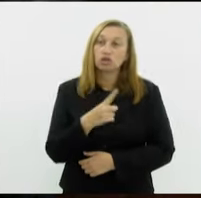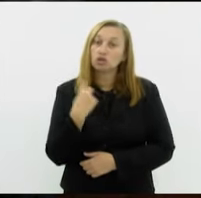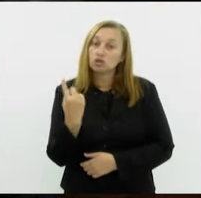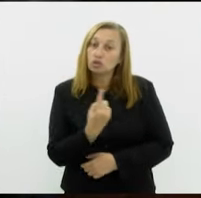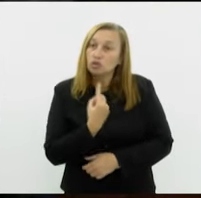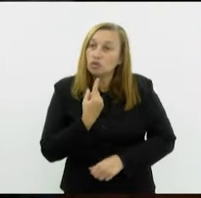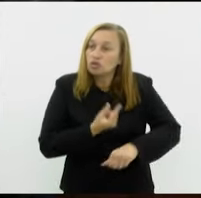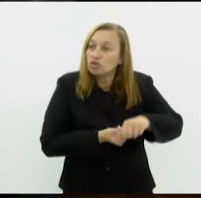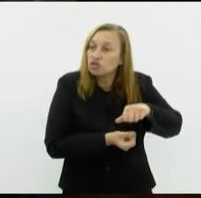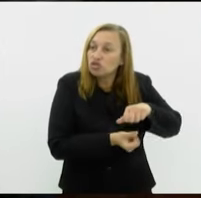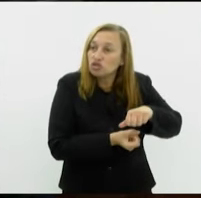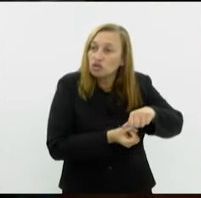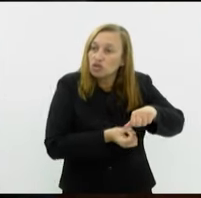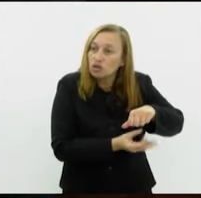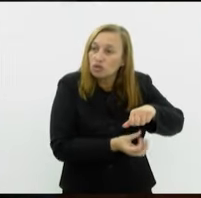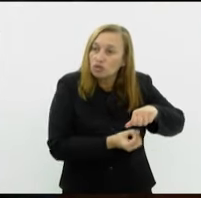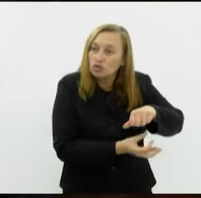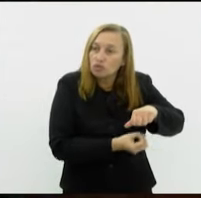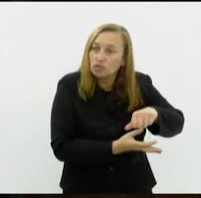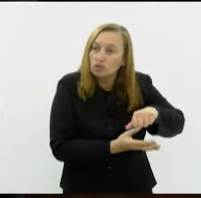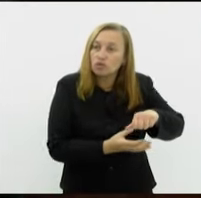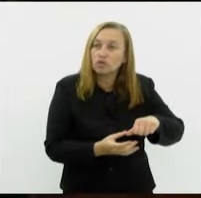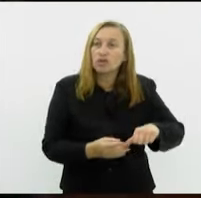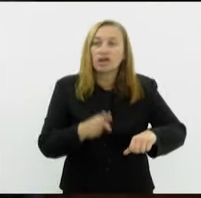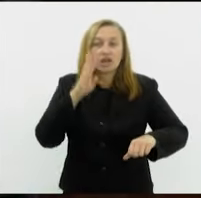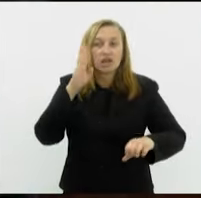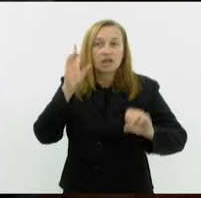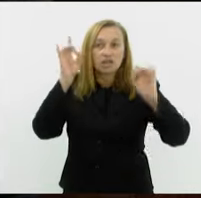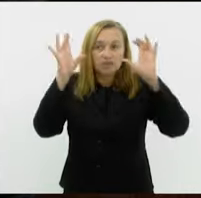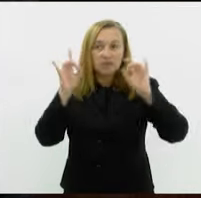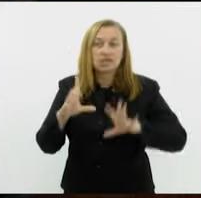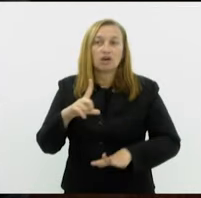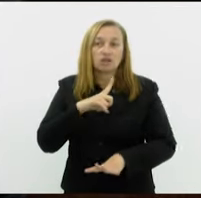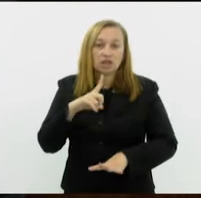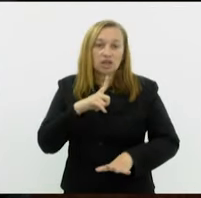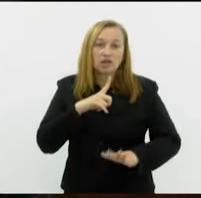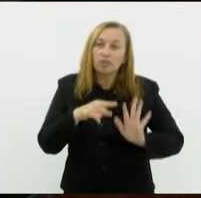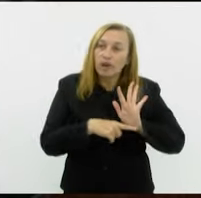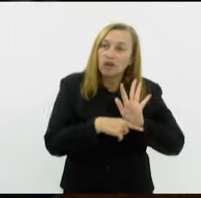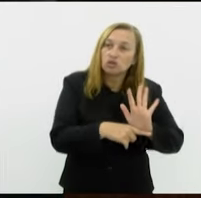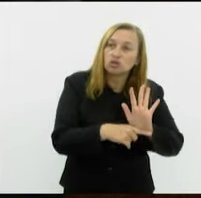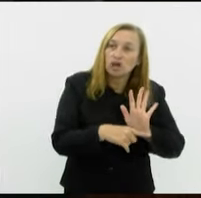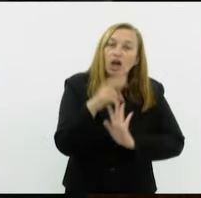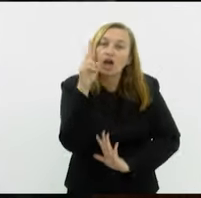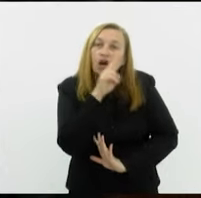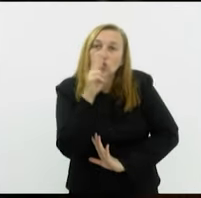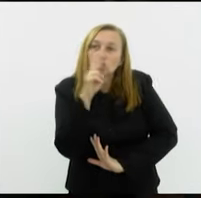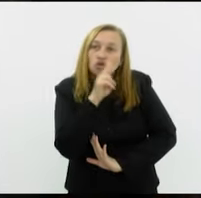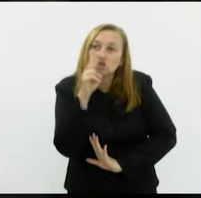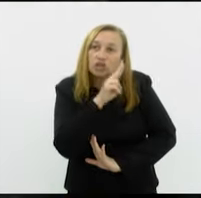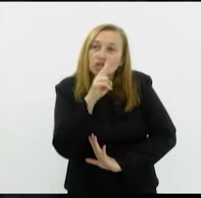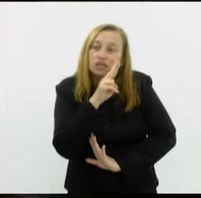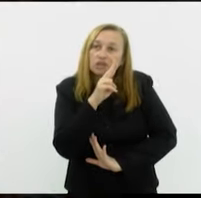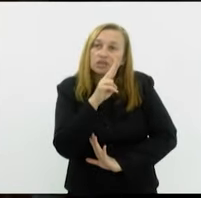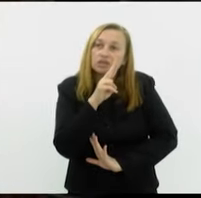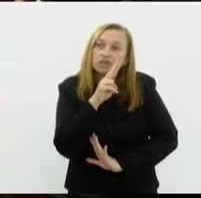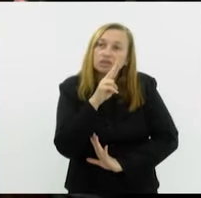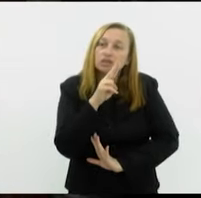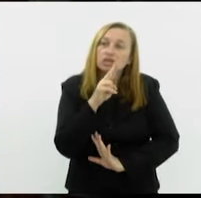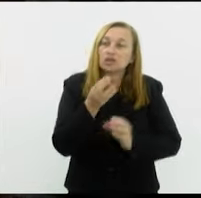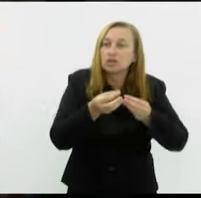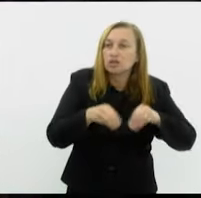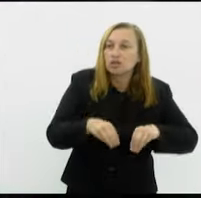tem de salvaguardar, de apoiar emergências, catástrofes em muitos municípios. E não